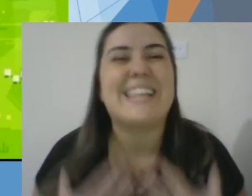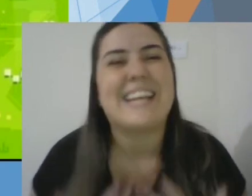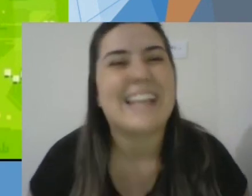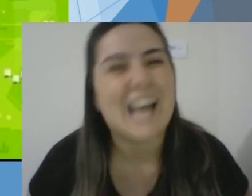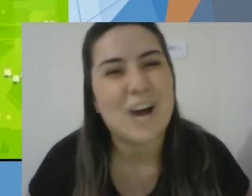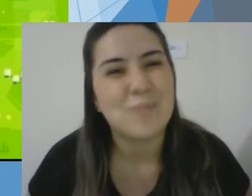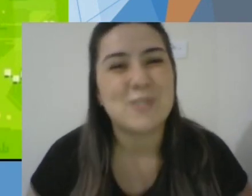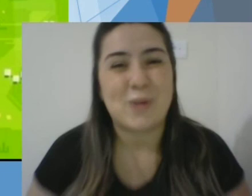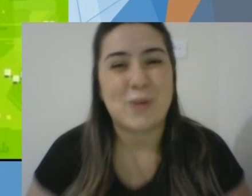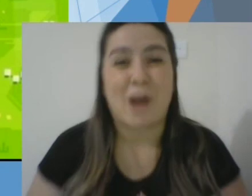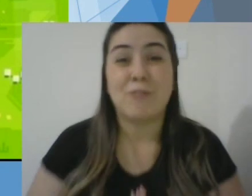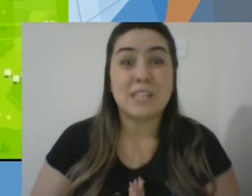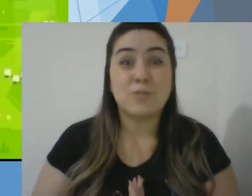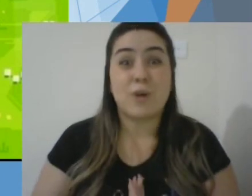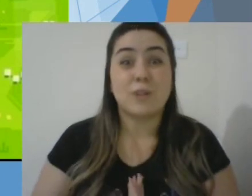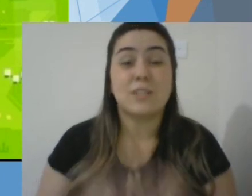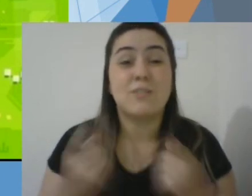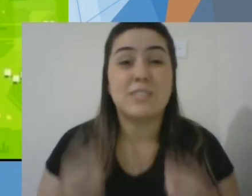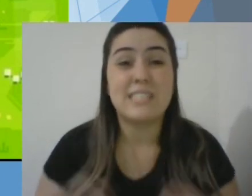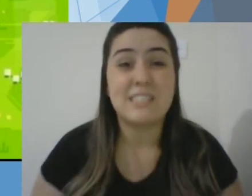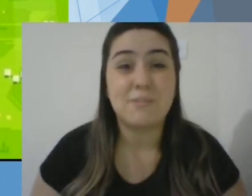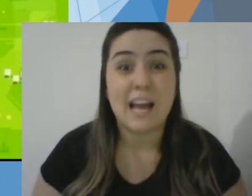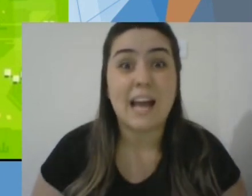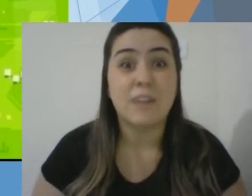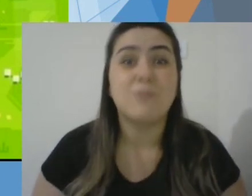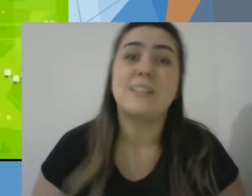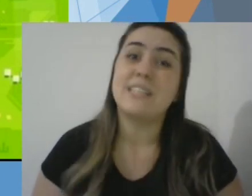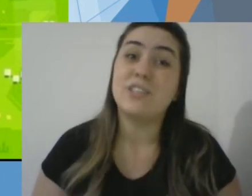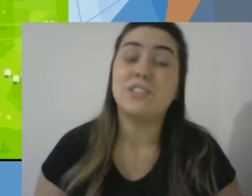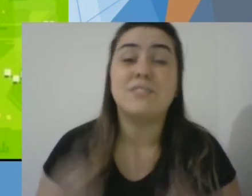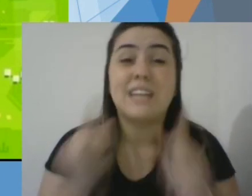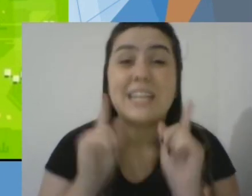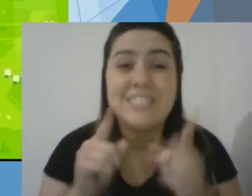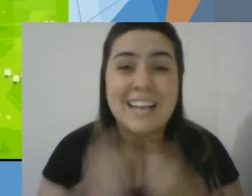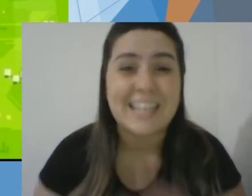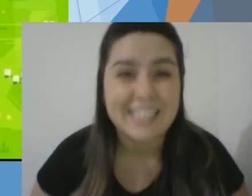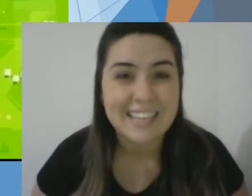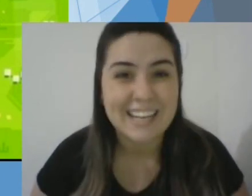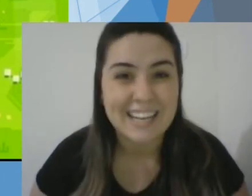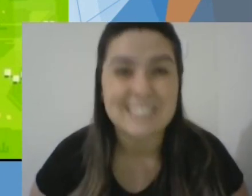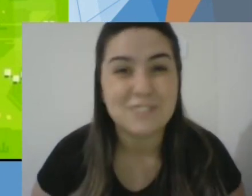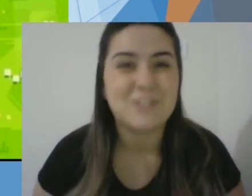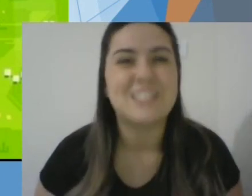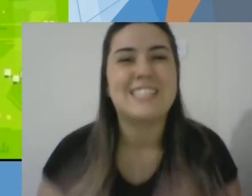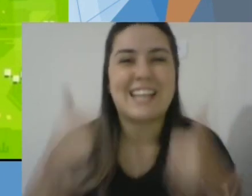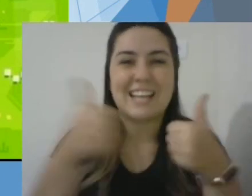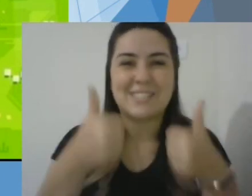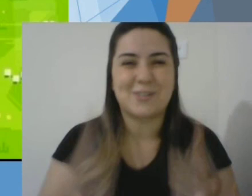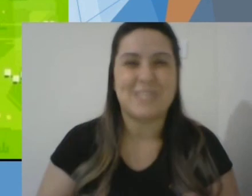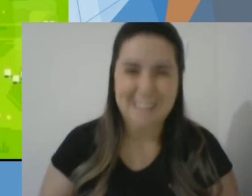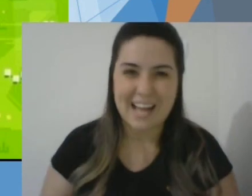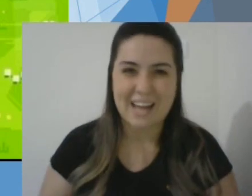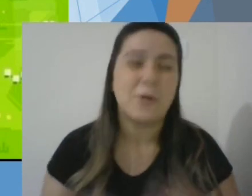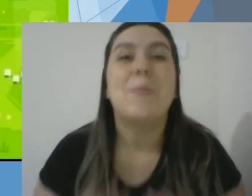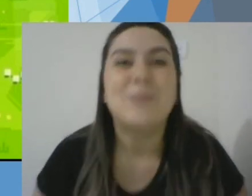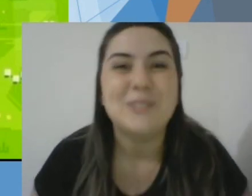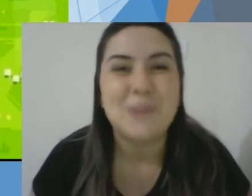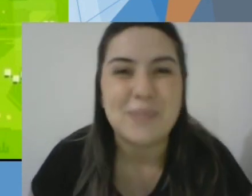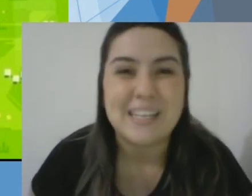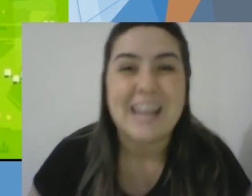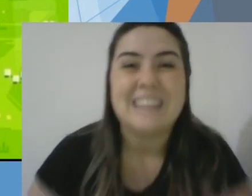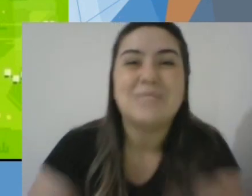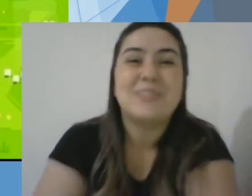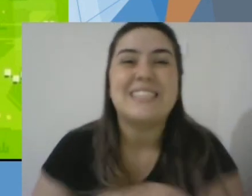Que legal, pessoal, ver as fotos que vocês enviaram fazendo atividade aí da casa de vocês. Gostaram?